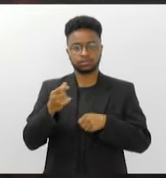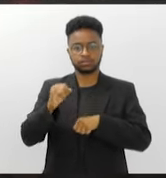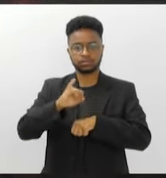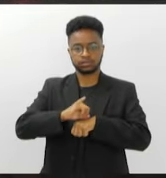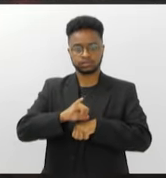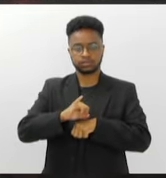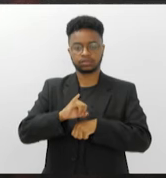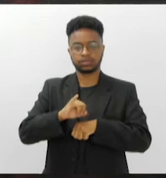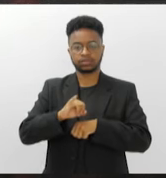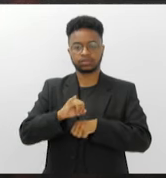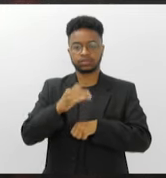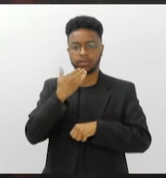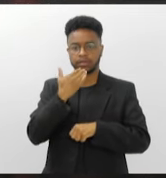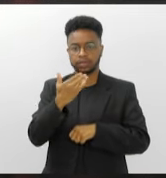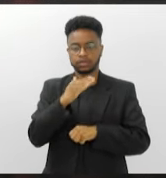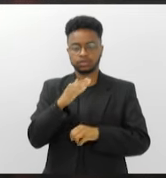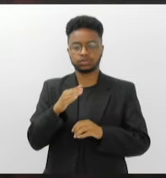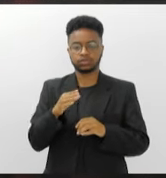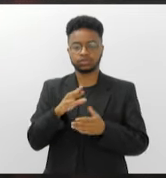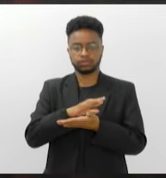os seguintes requerimentos.